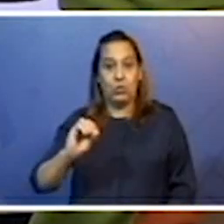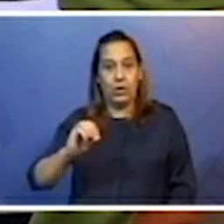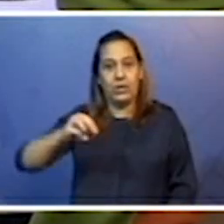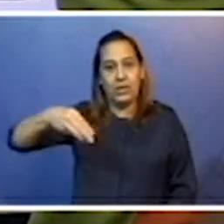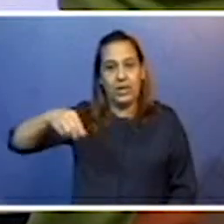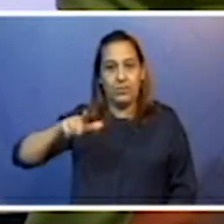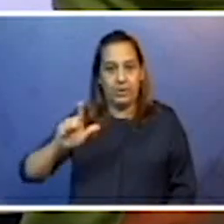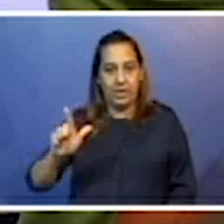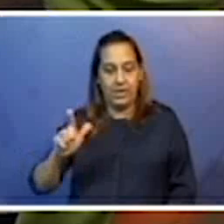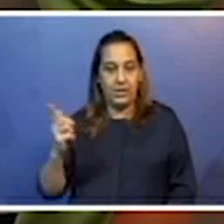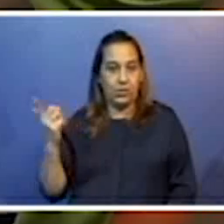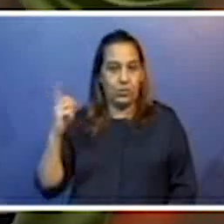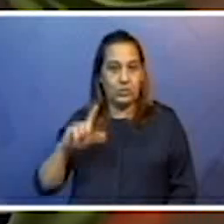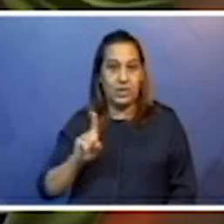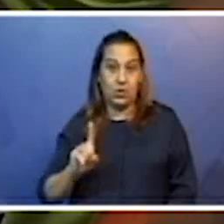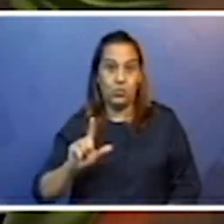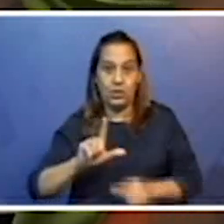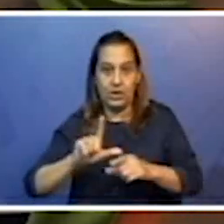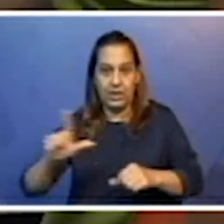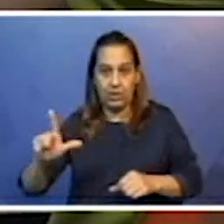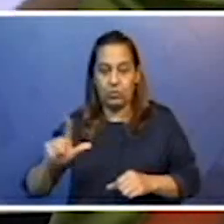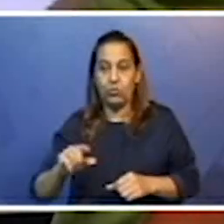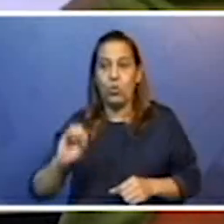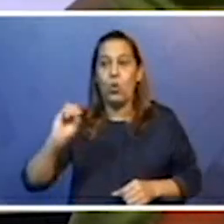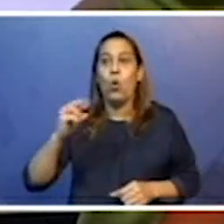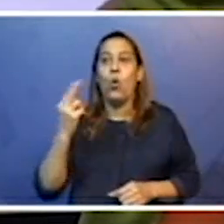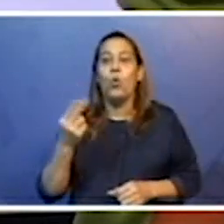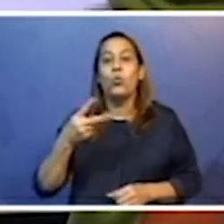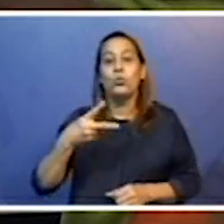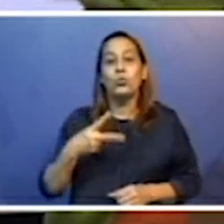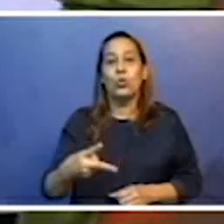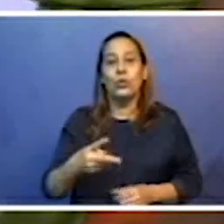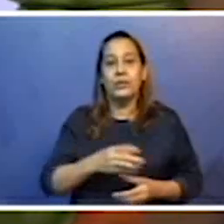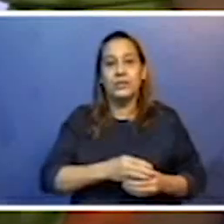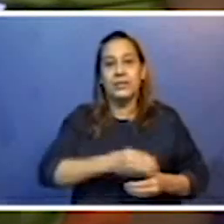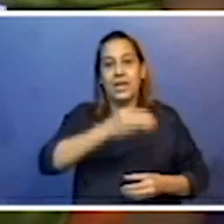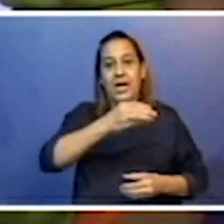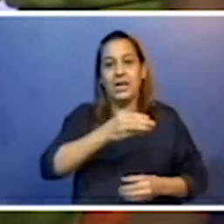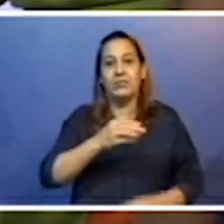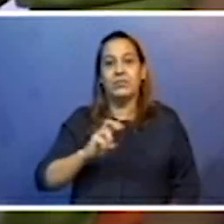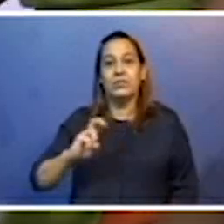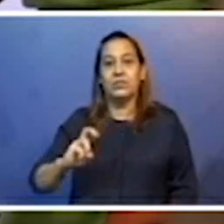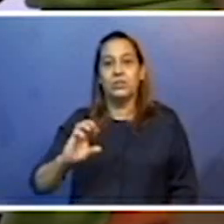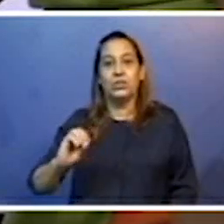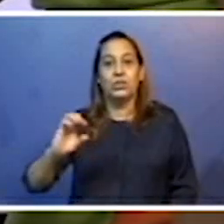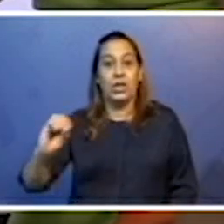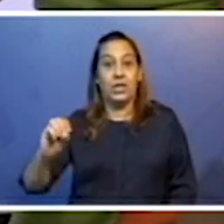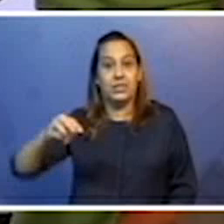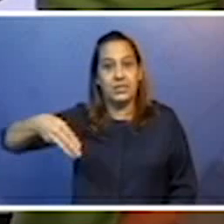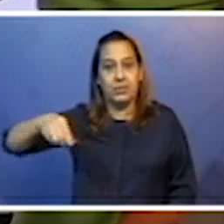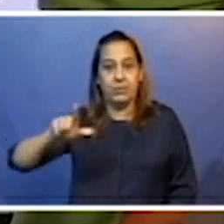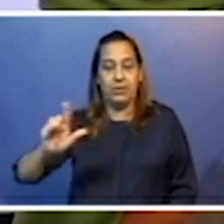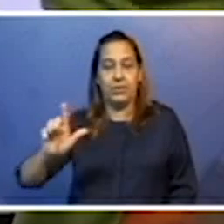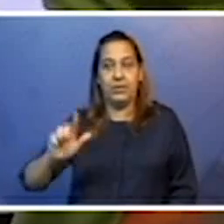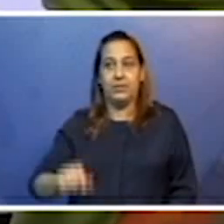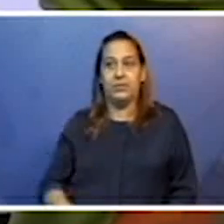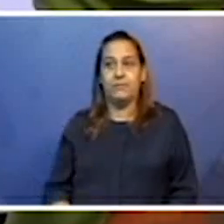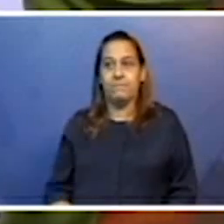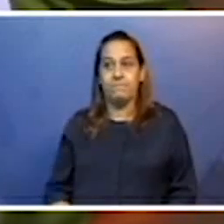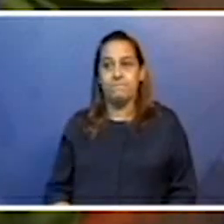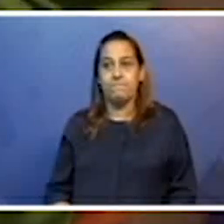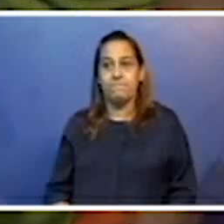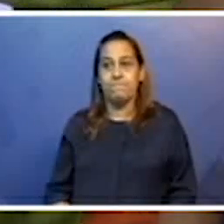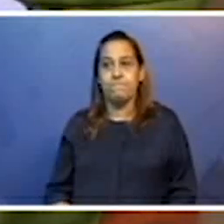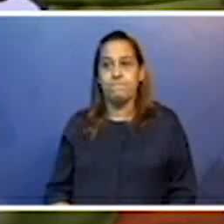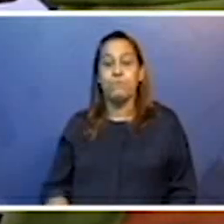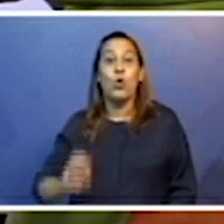guardar 1 litro de chá dela. Ou 2 recipientes de 500 ml, que vai caber 1 litro de